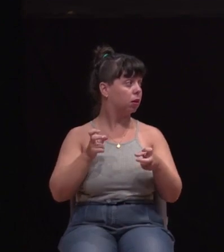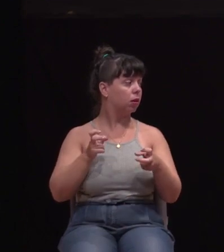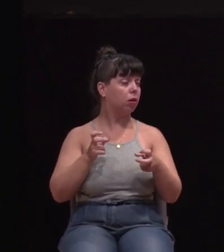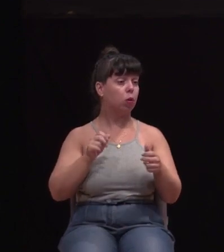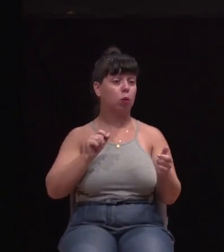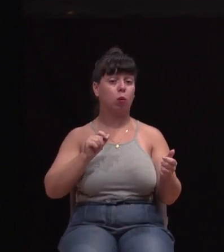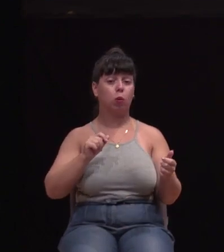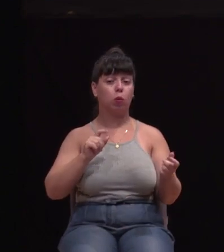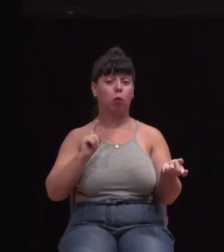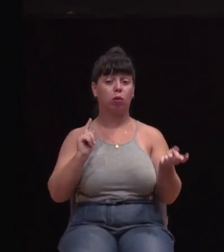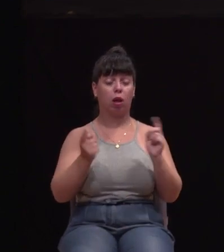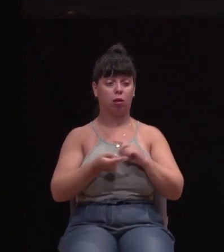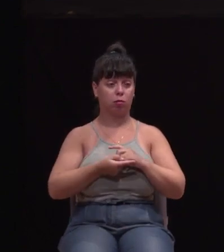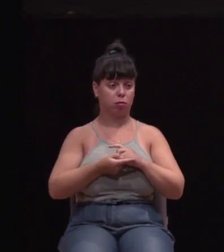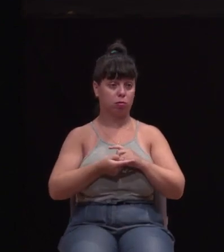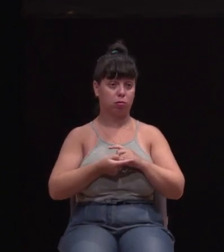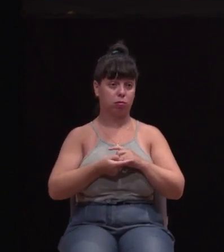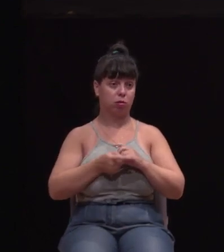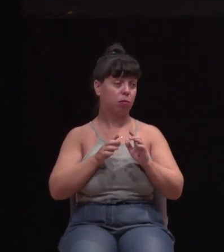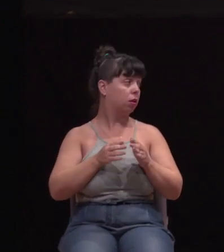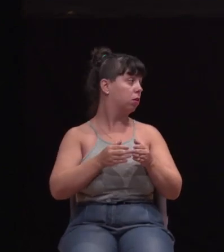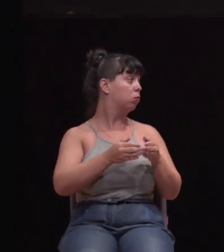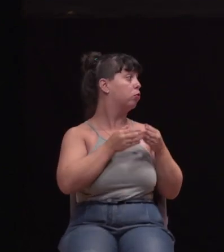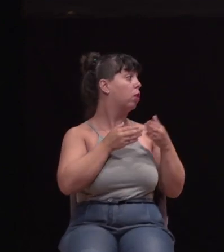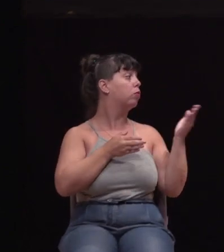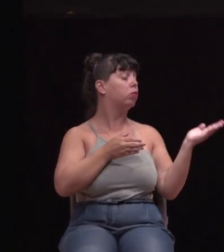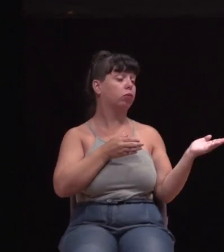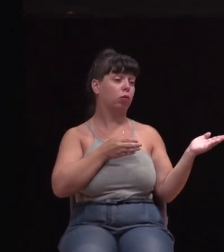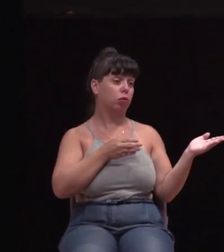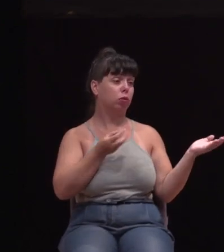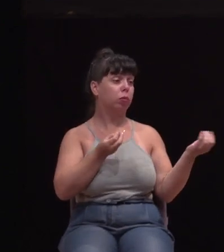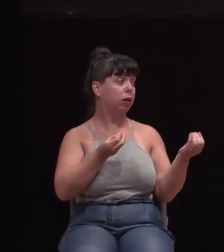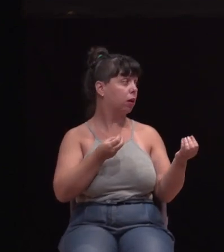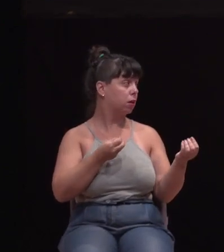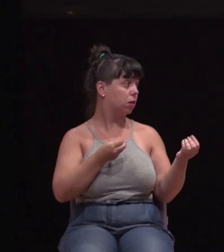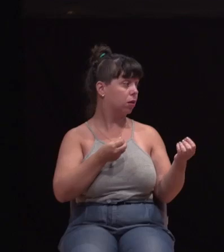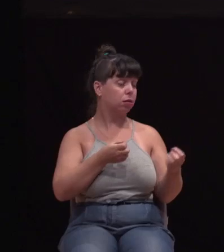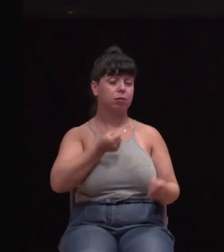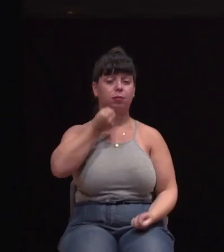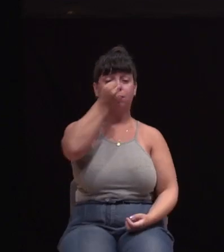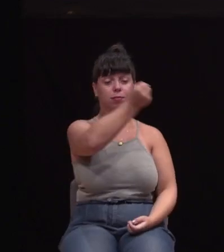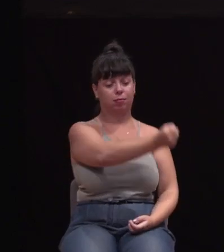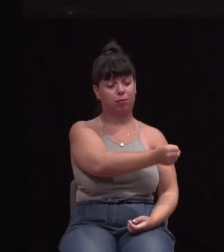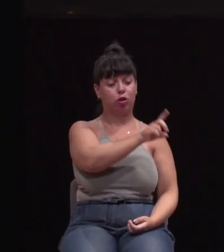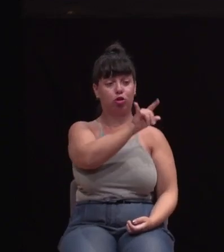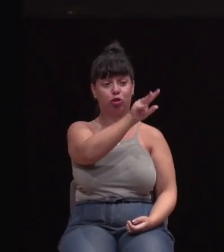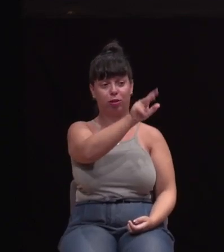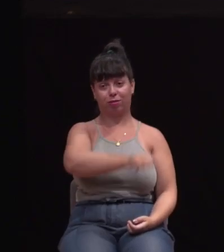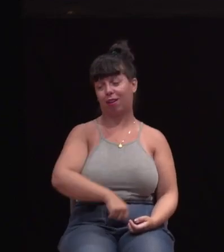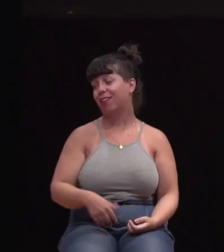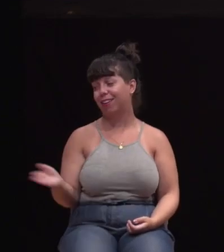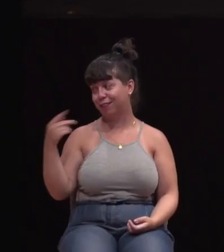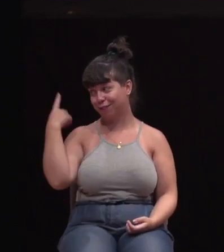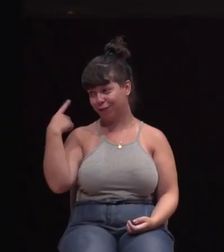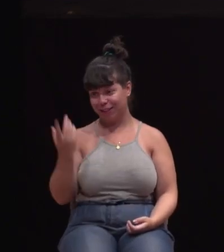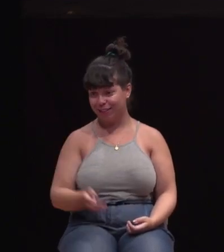movimento ao contrário. Mas aí, por favor, diga qual é a coisa. Com a palavra, a diva.